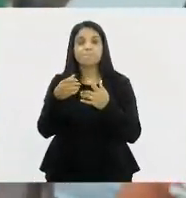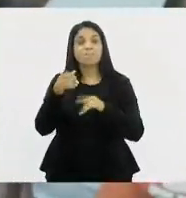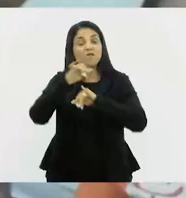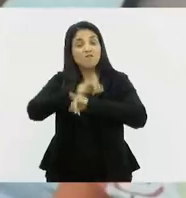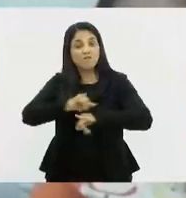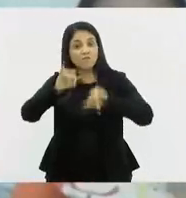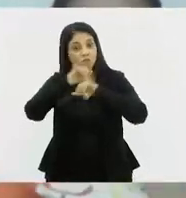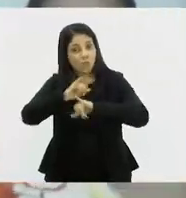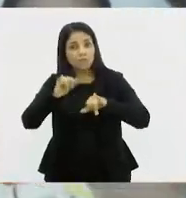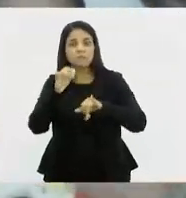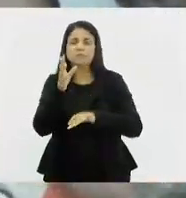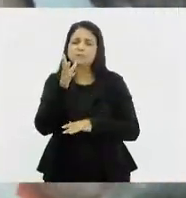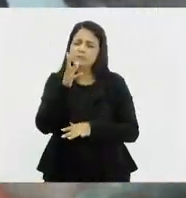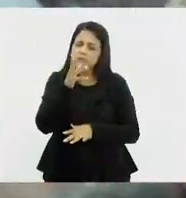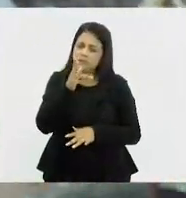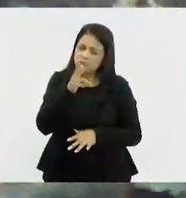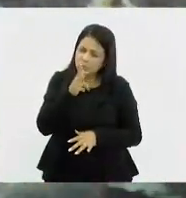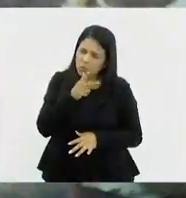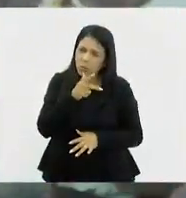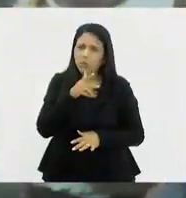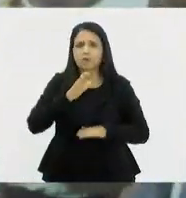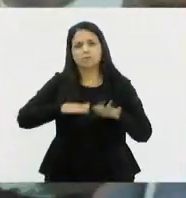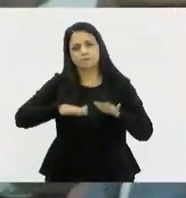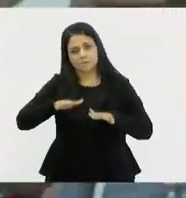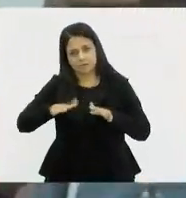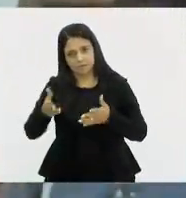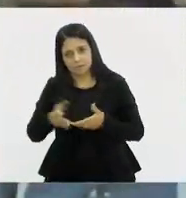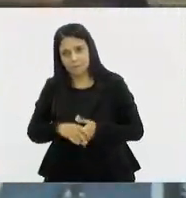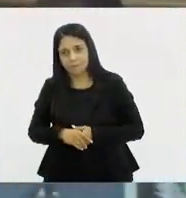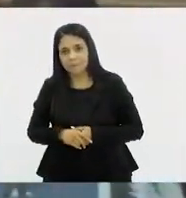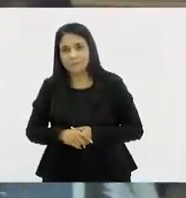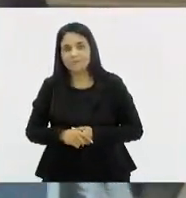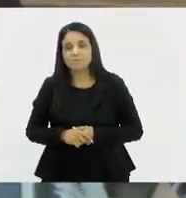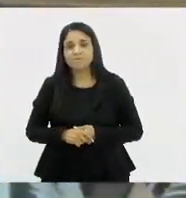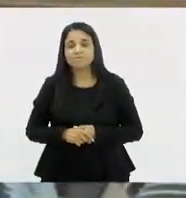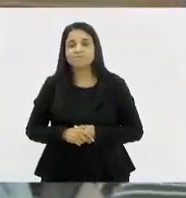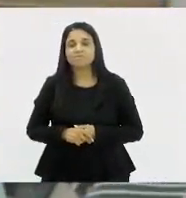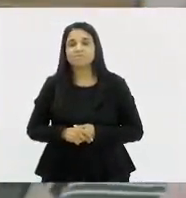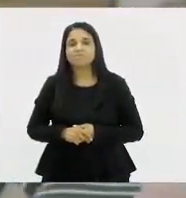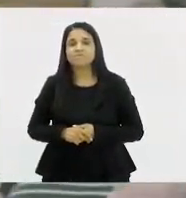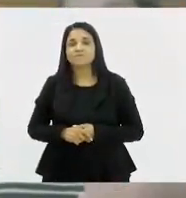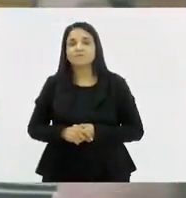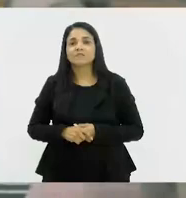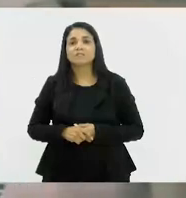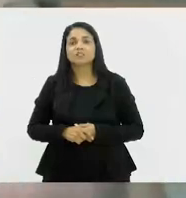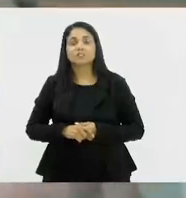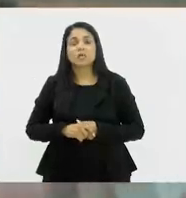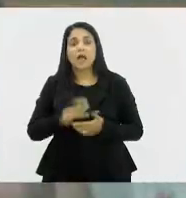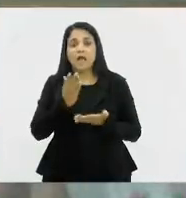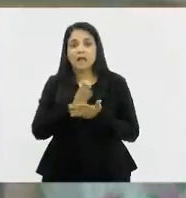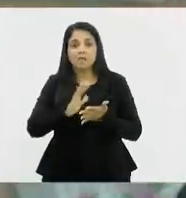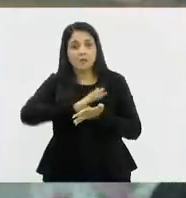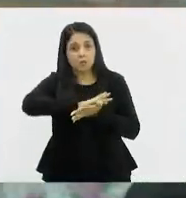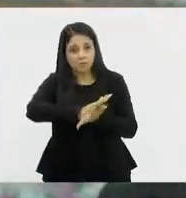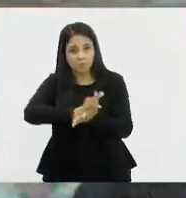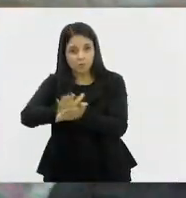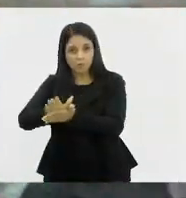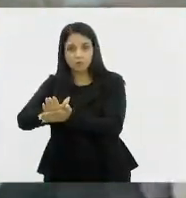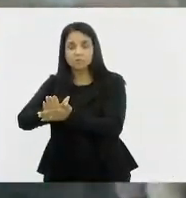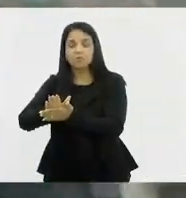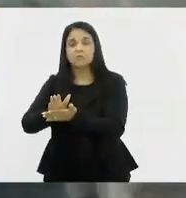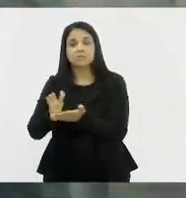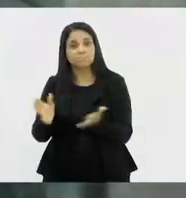Às vezes demora, mãe, demora. De forma a eliminar o preconceito e produzir